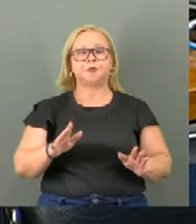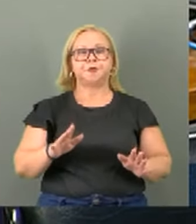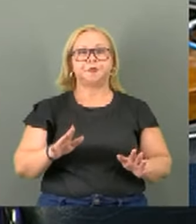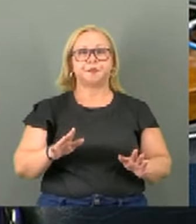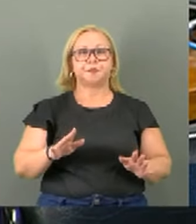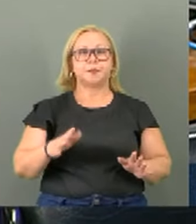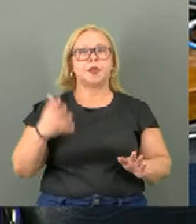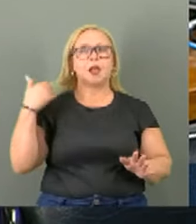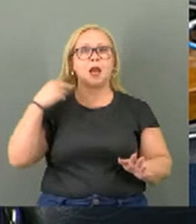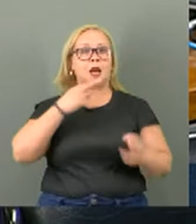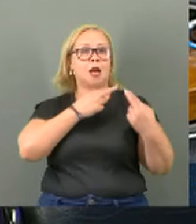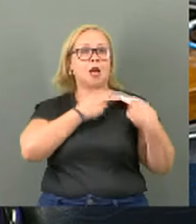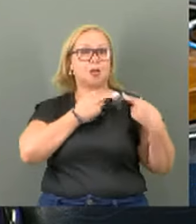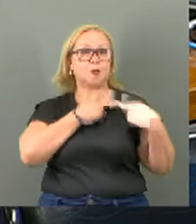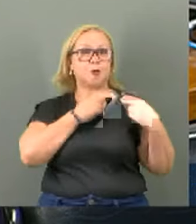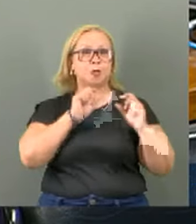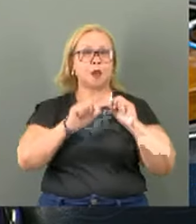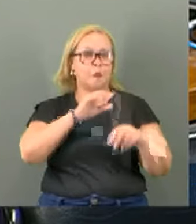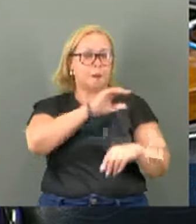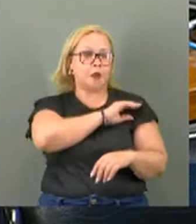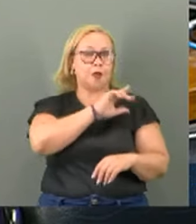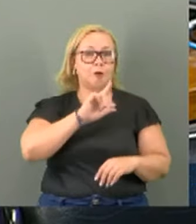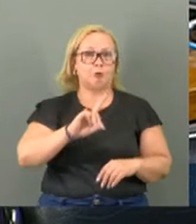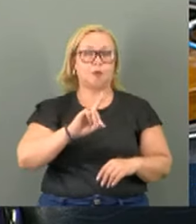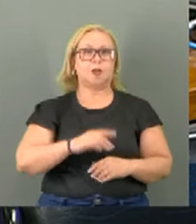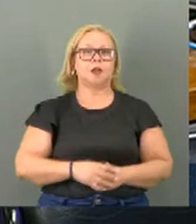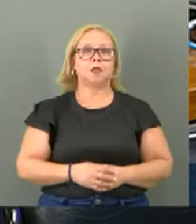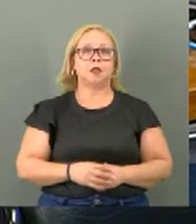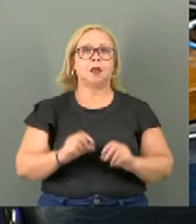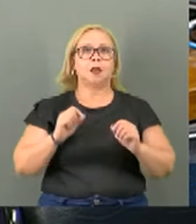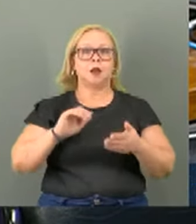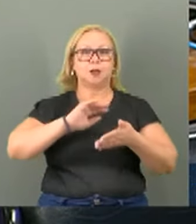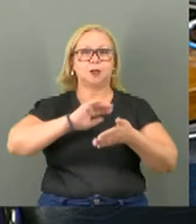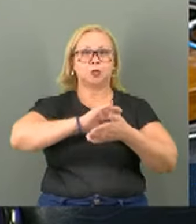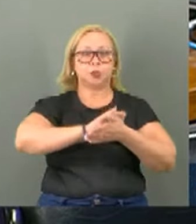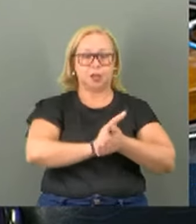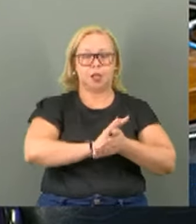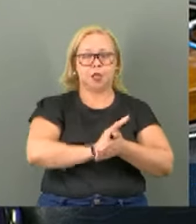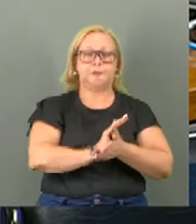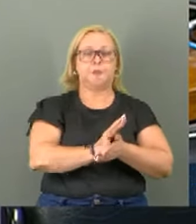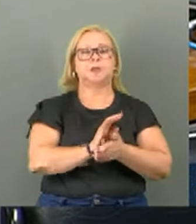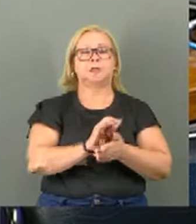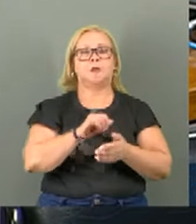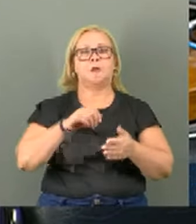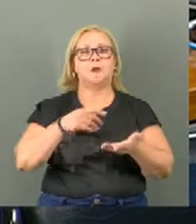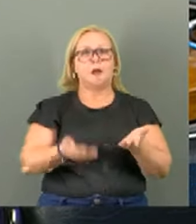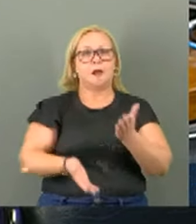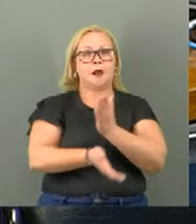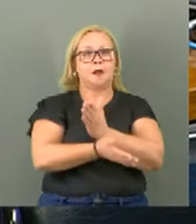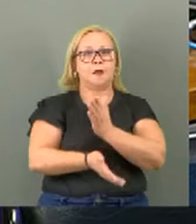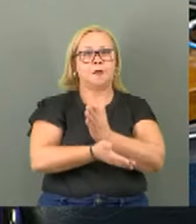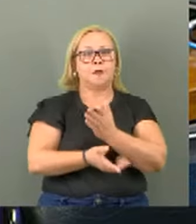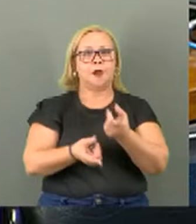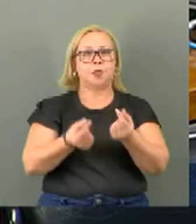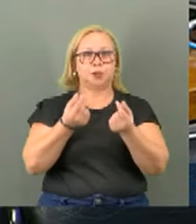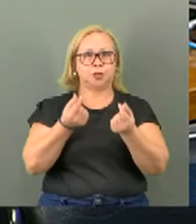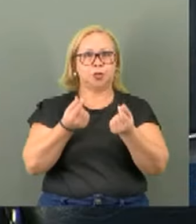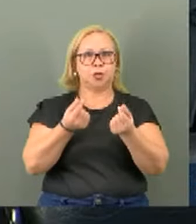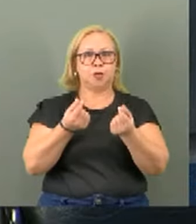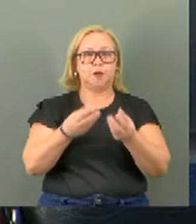era responsável pela coordenação de repressão à lavagem de dinheiro da Polícia Federal, emitiu uma